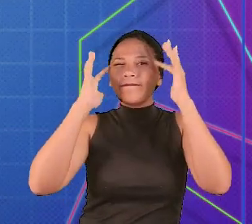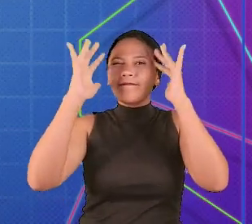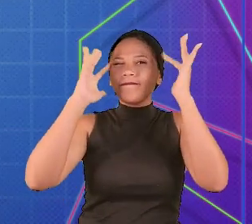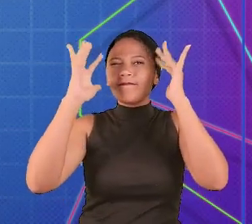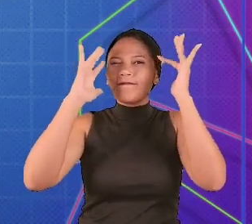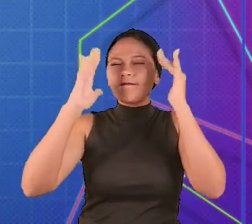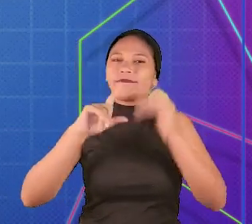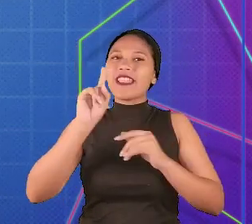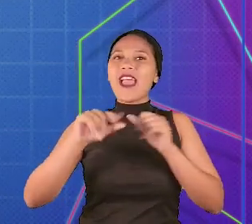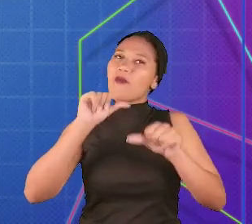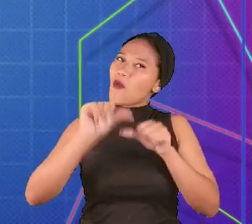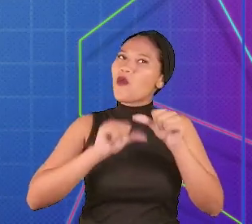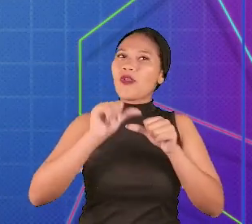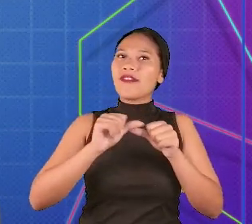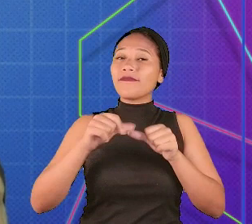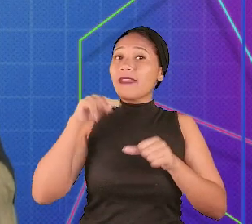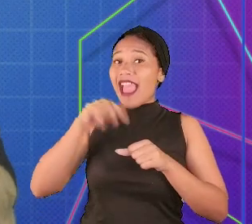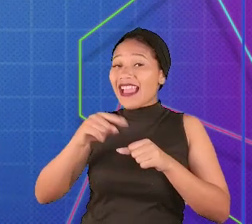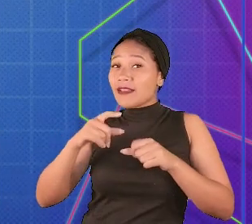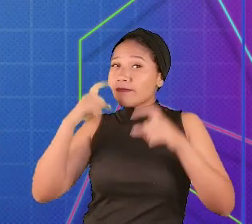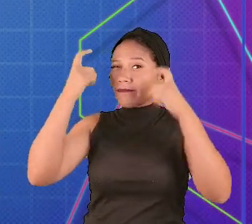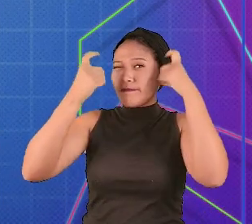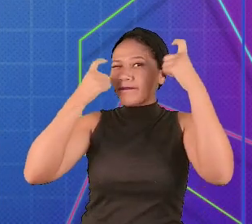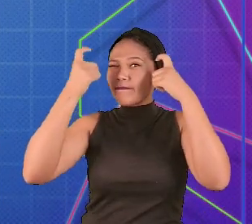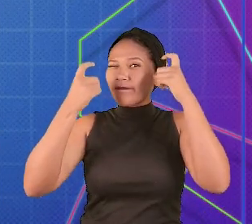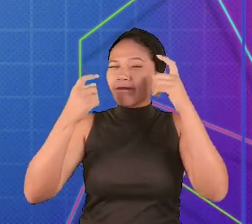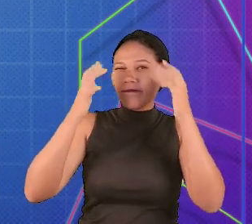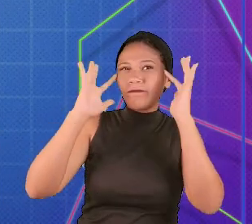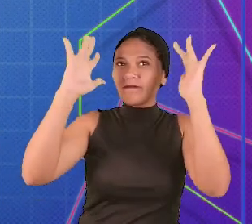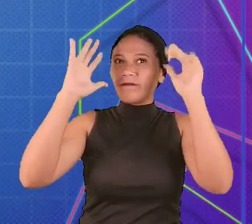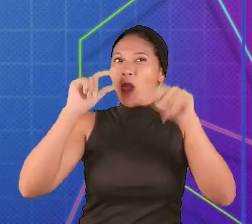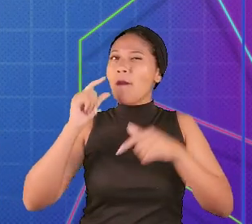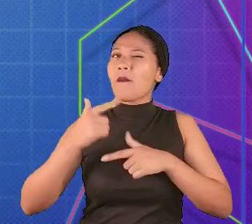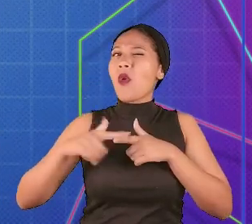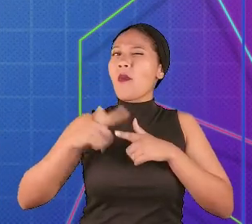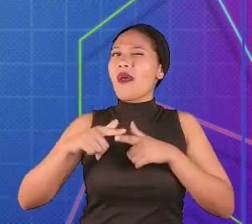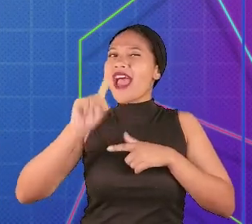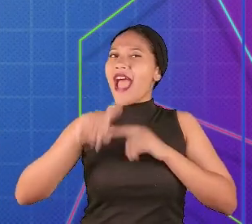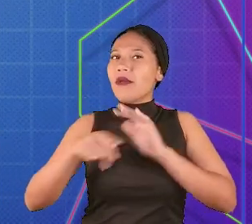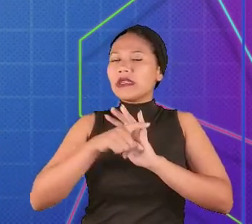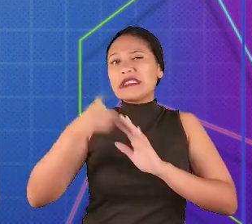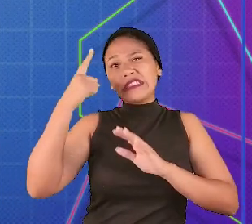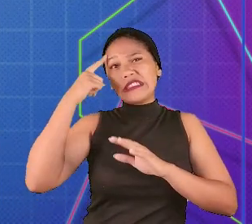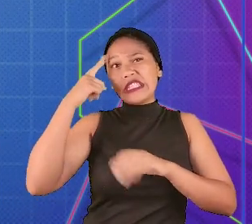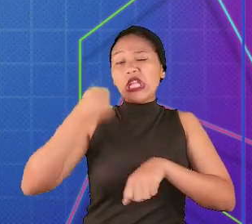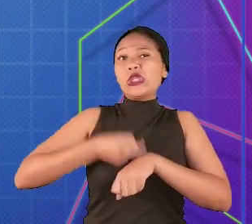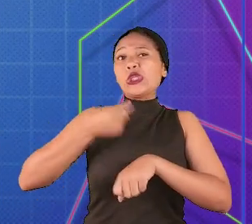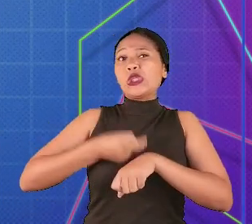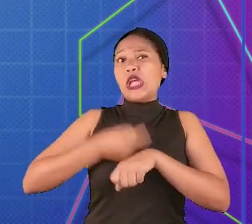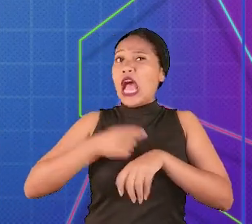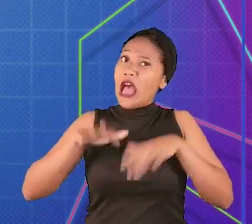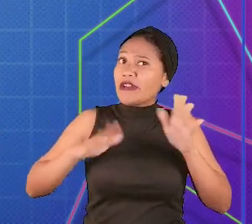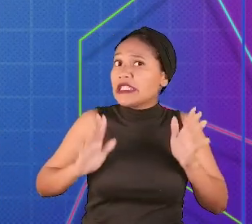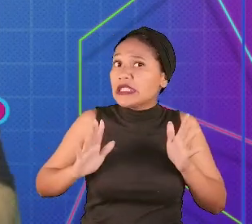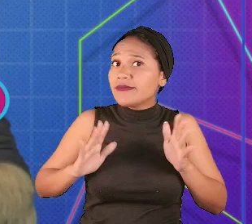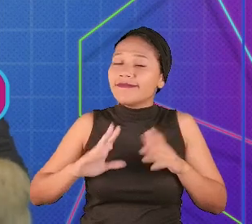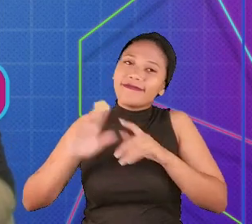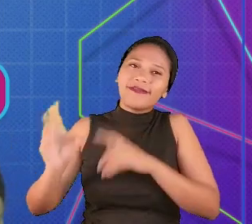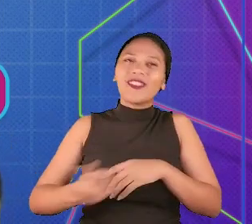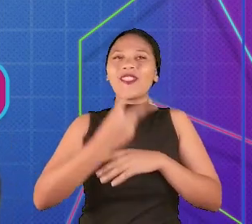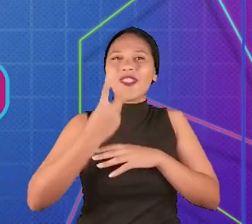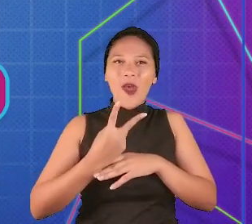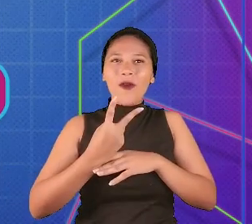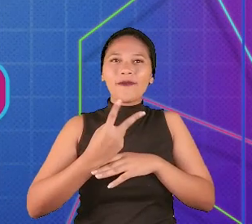caráter, que deve ser transformado. Essa problemática de caráter pode ser que o meu personagem seja muito cabeça dura, por exemplo.